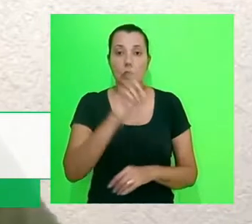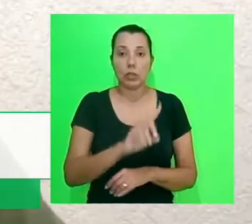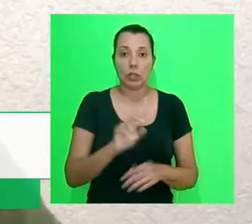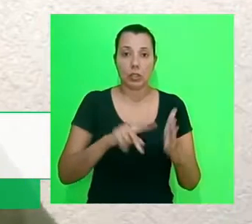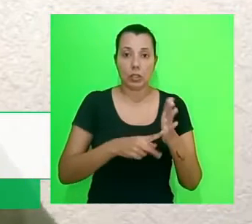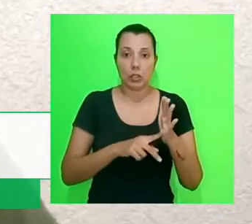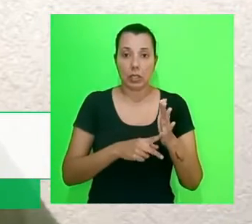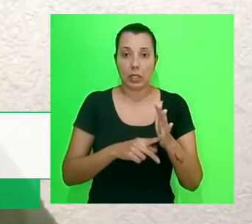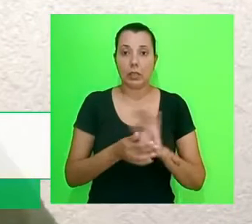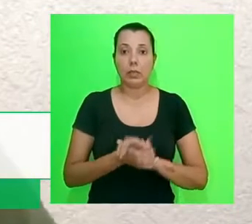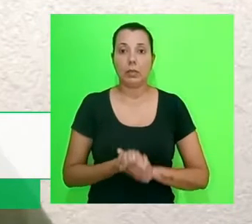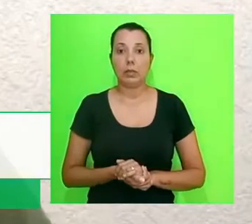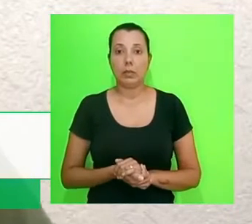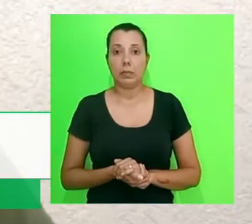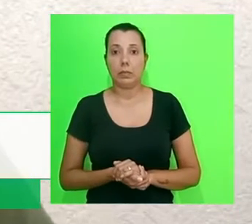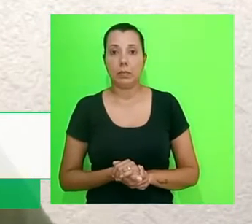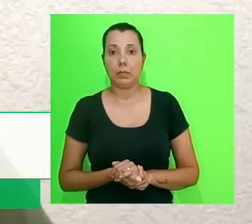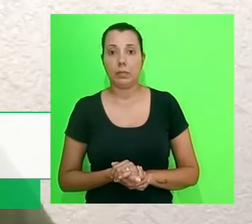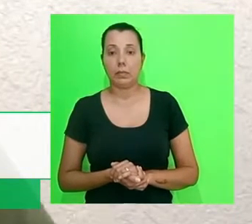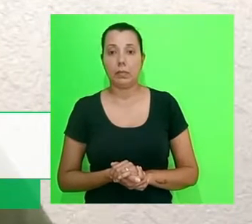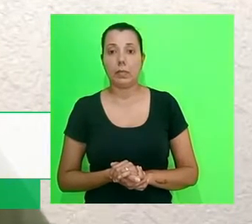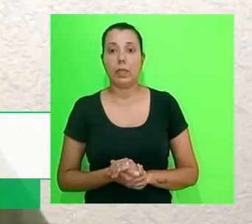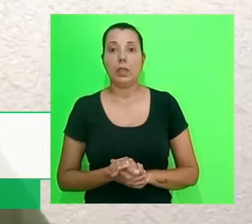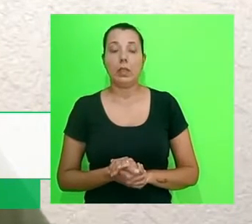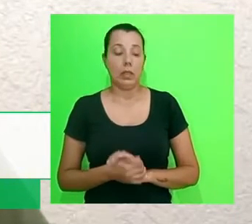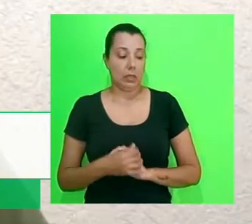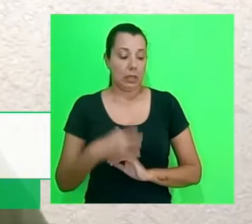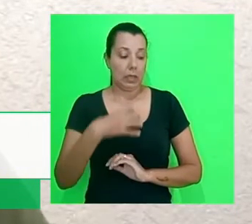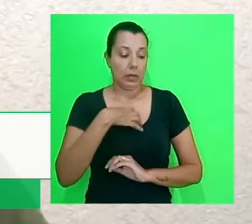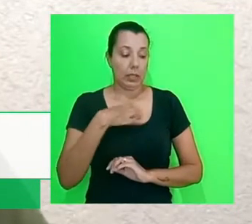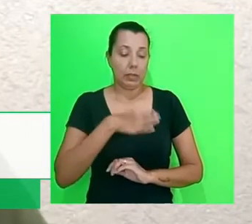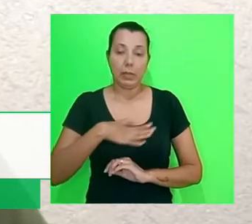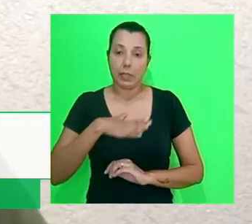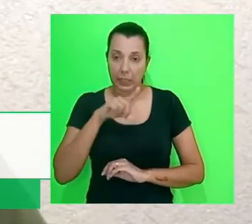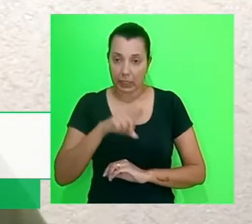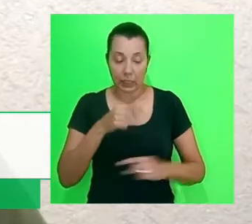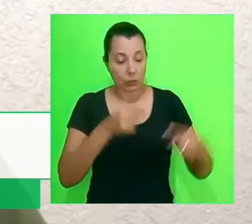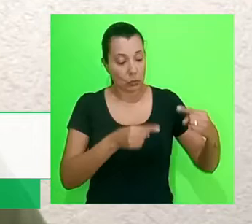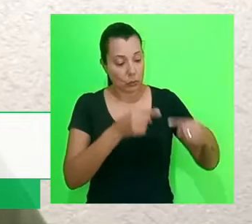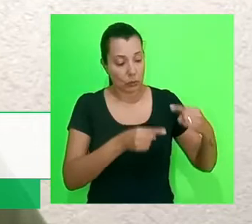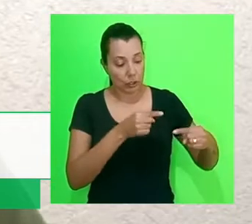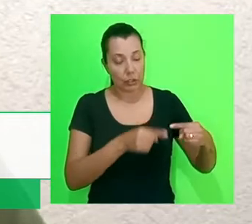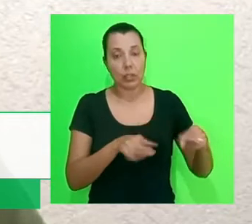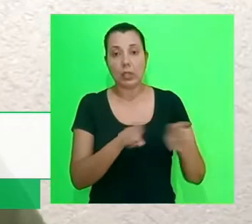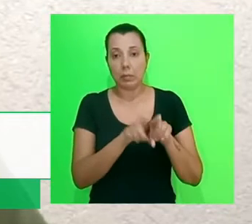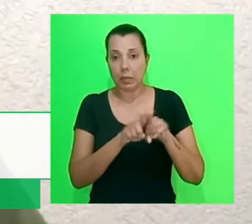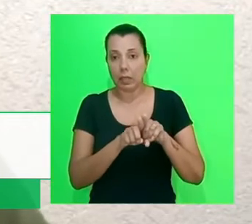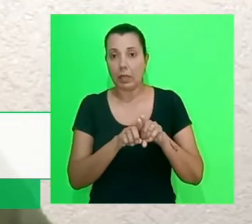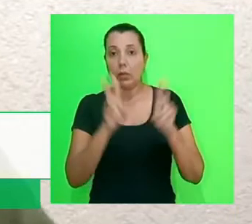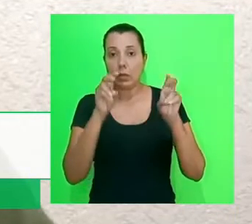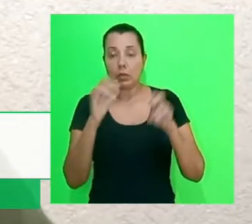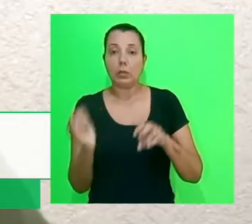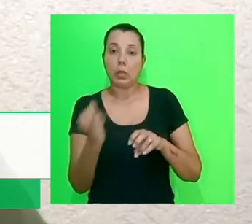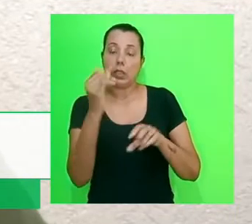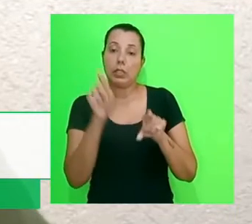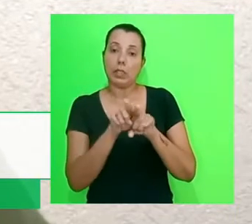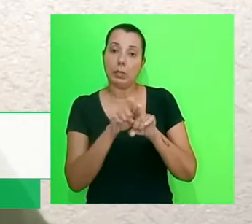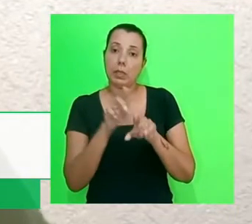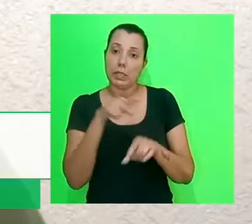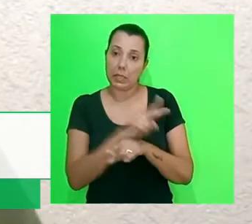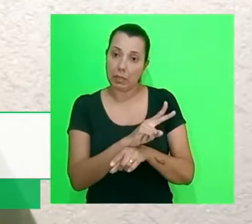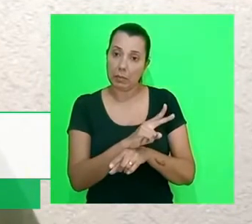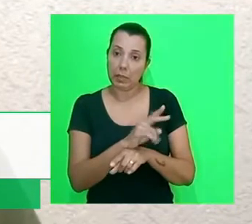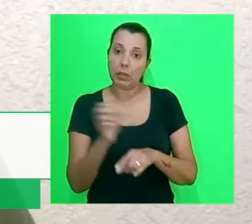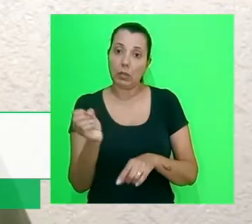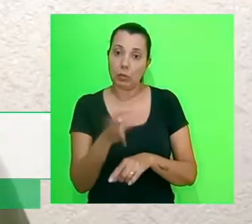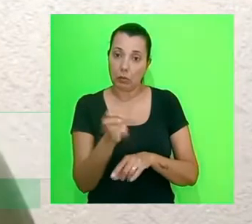desde séculos passados, né, o patriarcado, a mulher foi conquistando aos poucos, foi com muita luta que conquistou